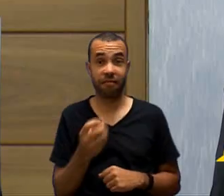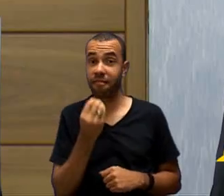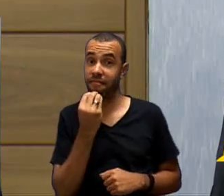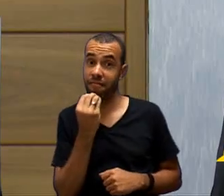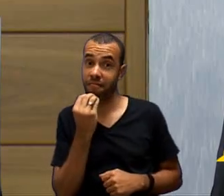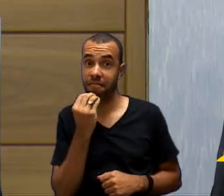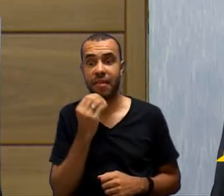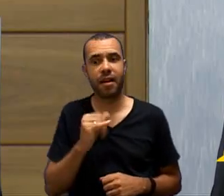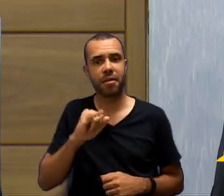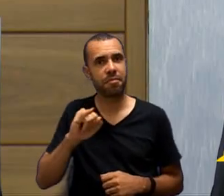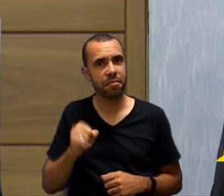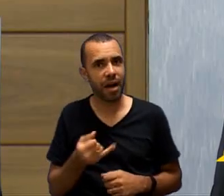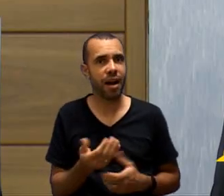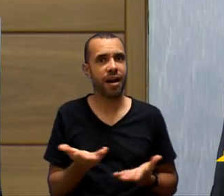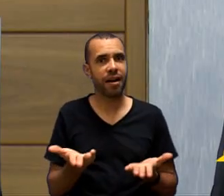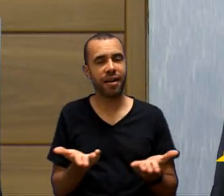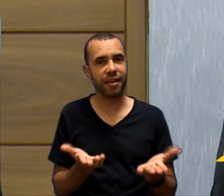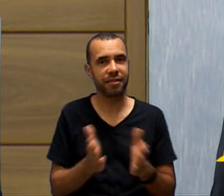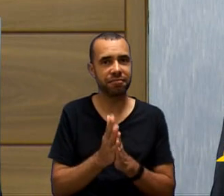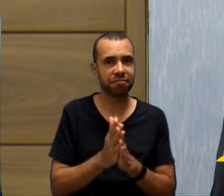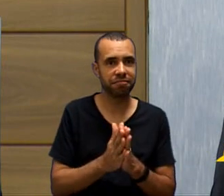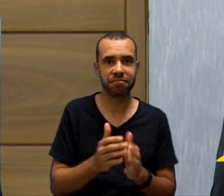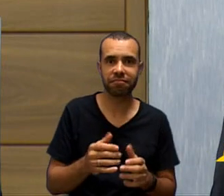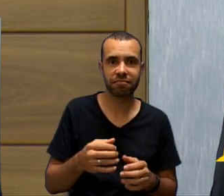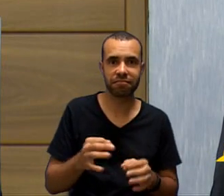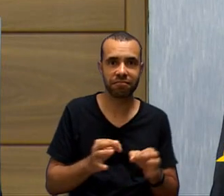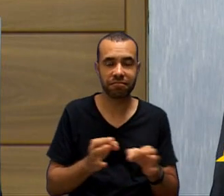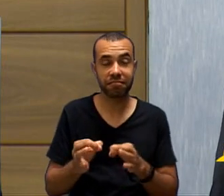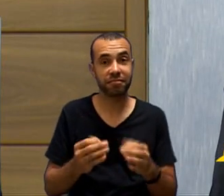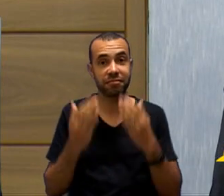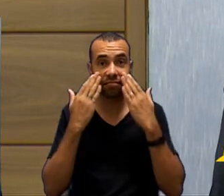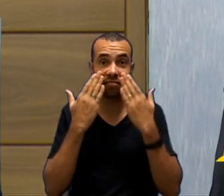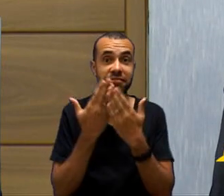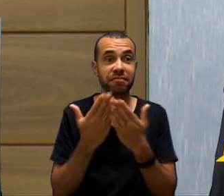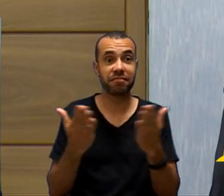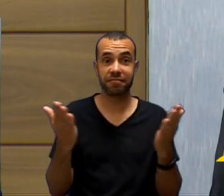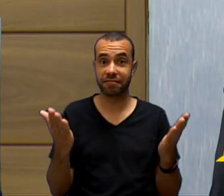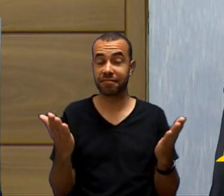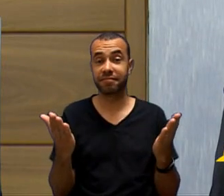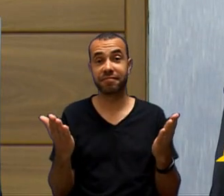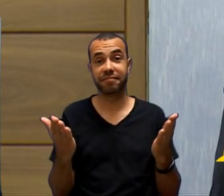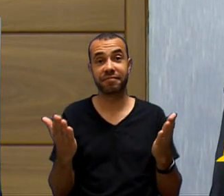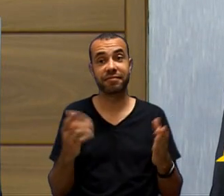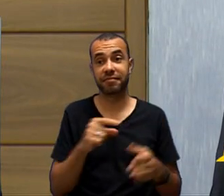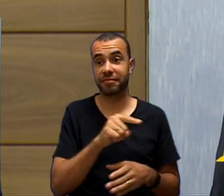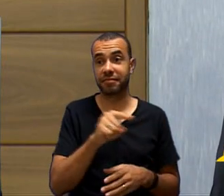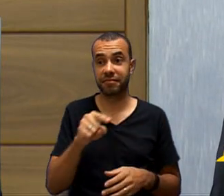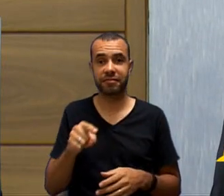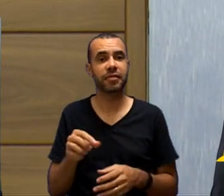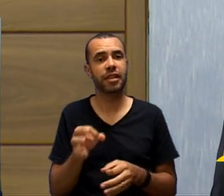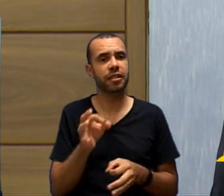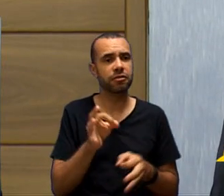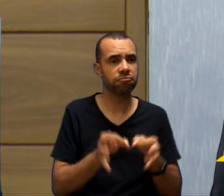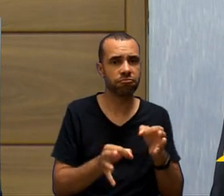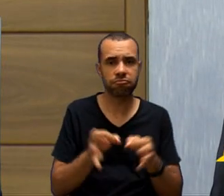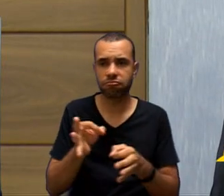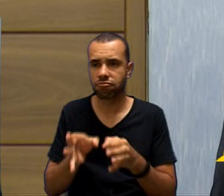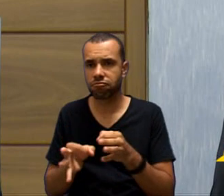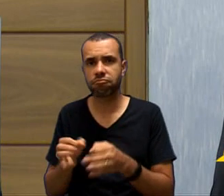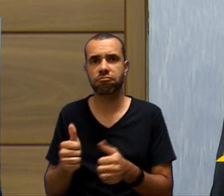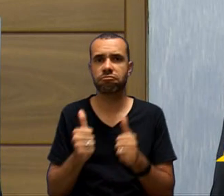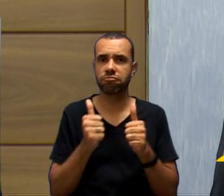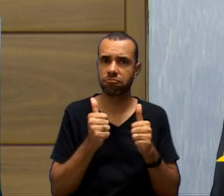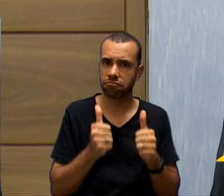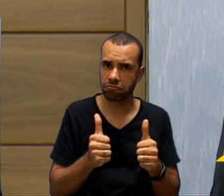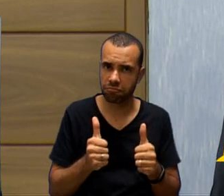e aproveitaram muito bem de mostrar que não são somente bons legisladores, mas que